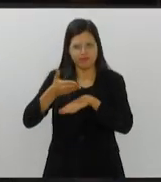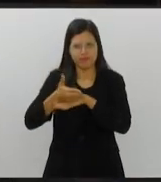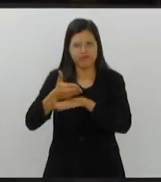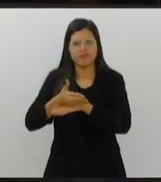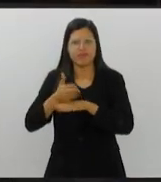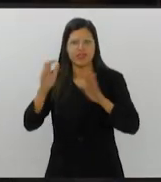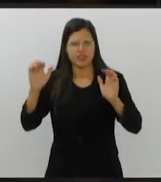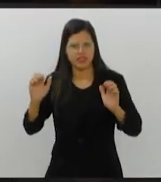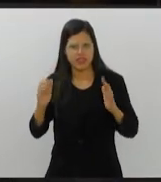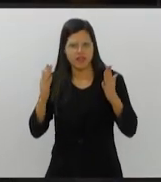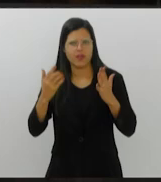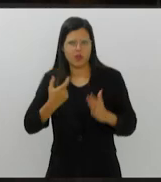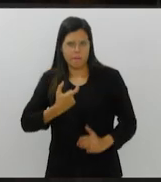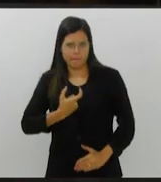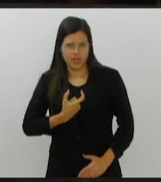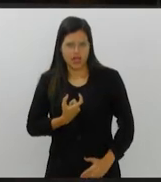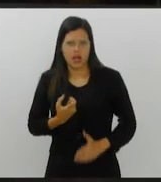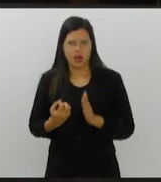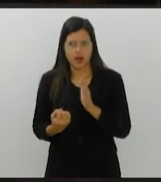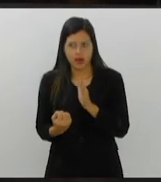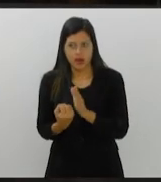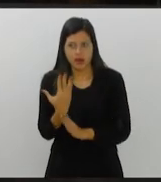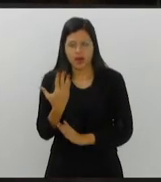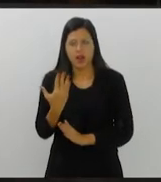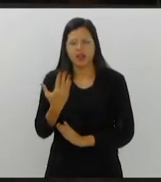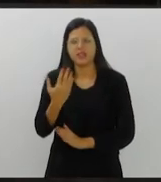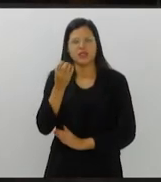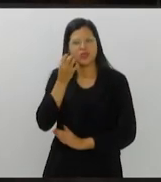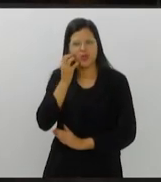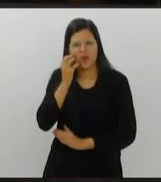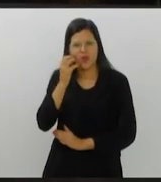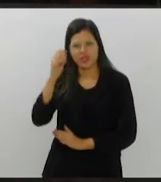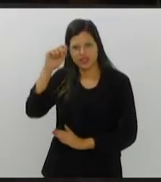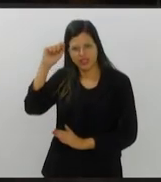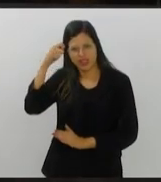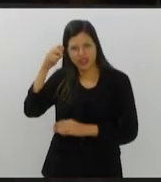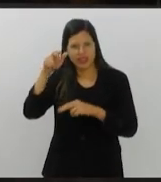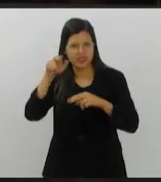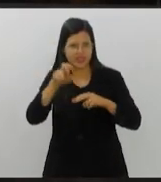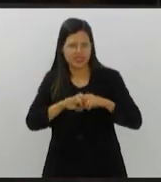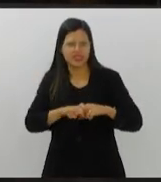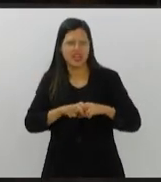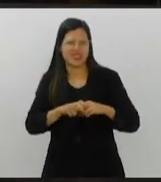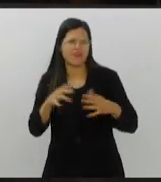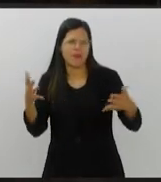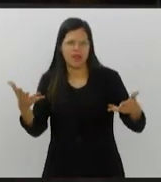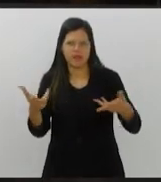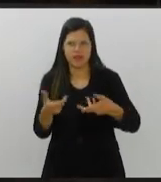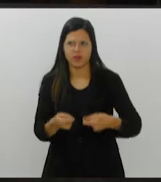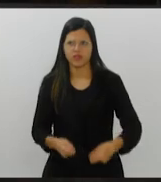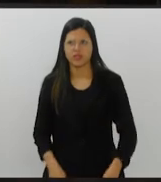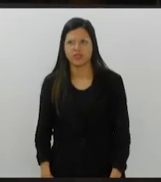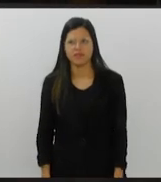medalha Rosa Negra, ainda com a nossa Rosa Negra sentada lá, exuberante.